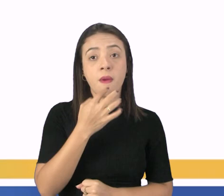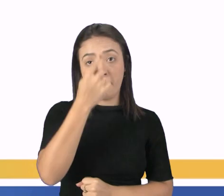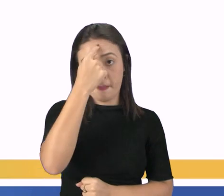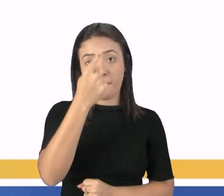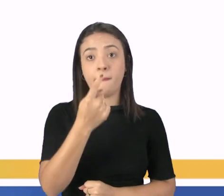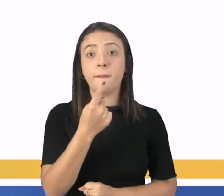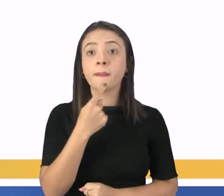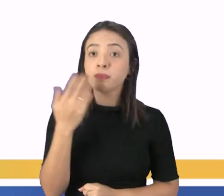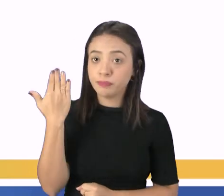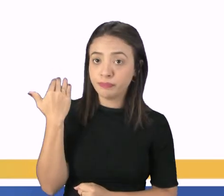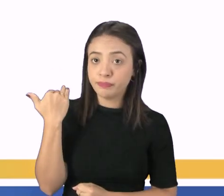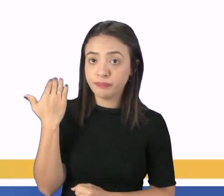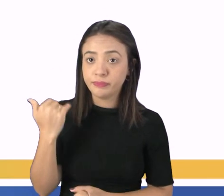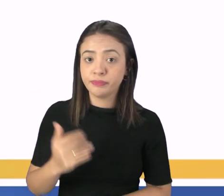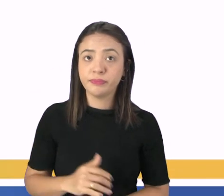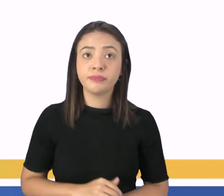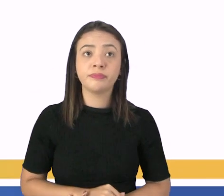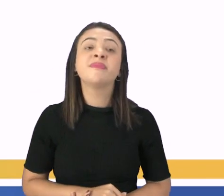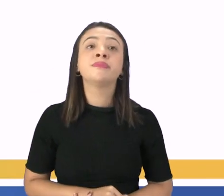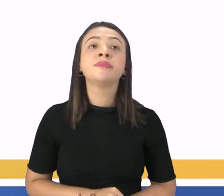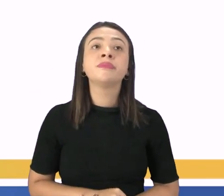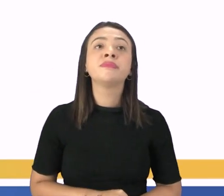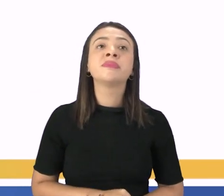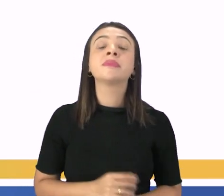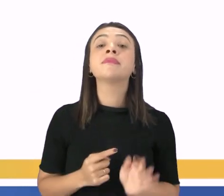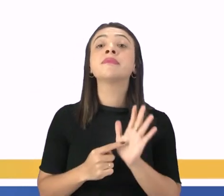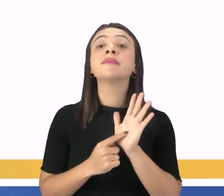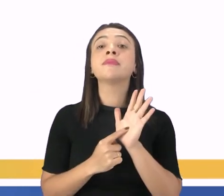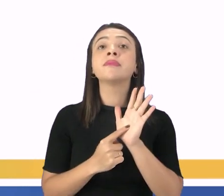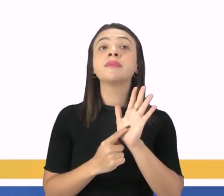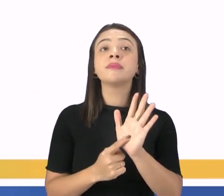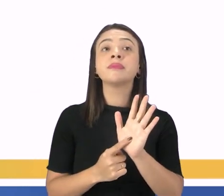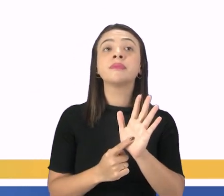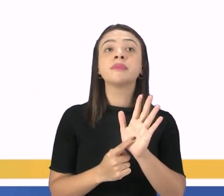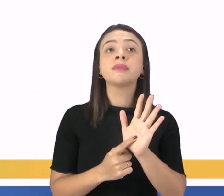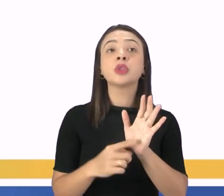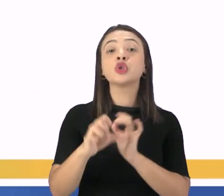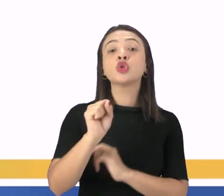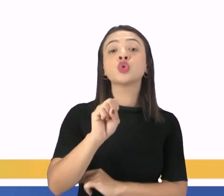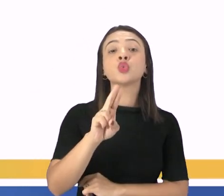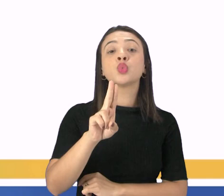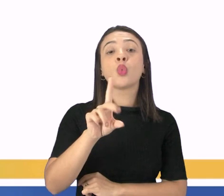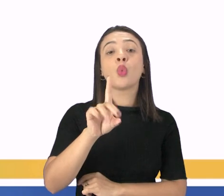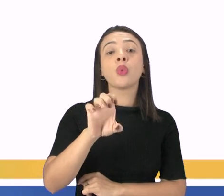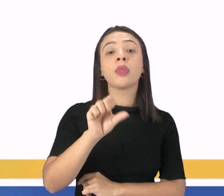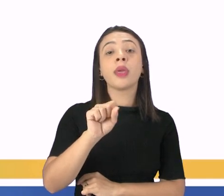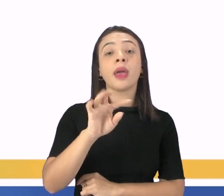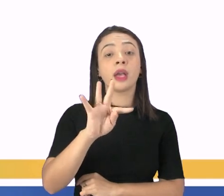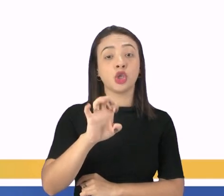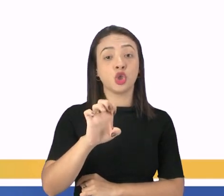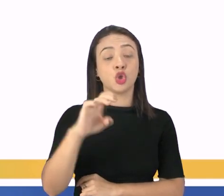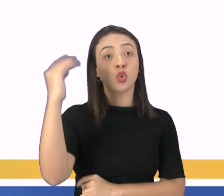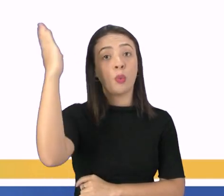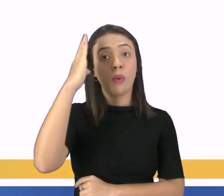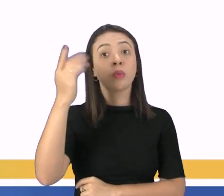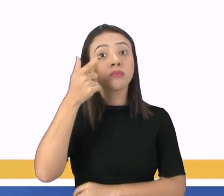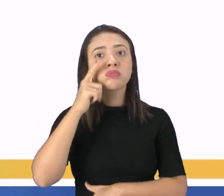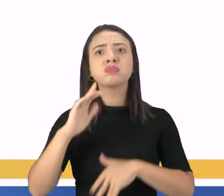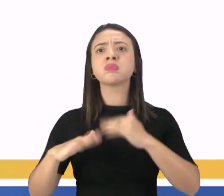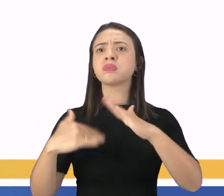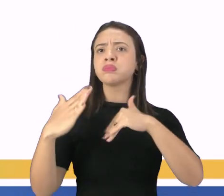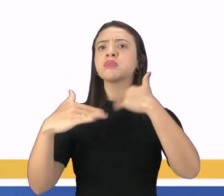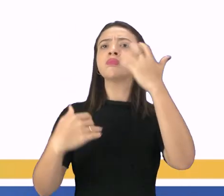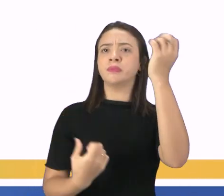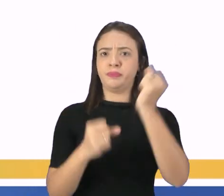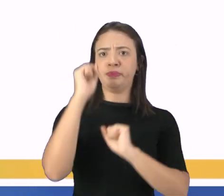que faz parte aí, na América do Sul, mostra que o sudeste do Brasil foi o que teve maior desenvoltura no